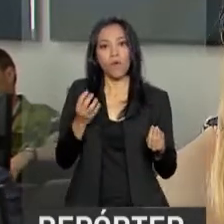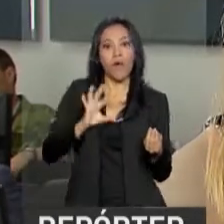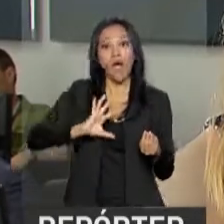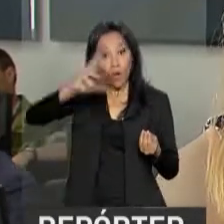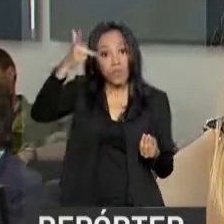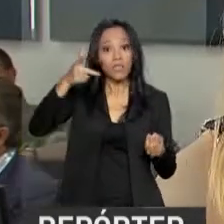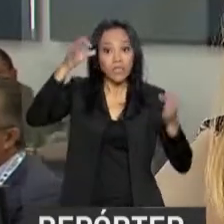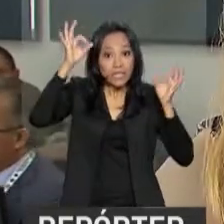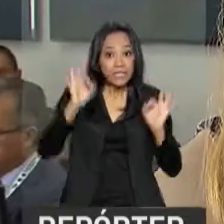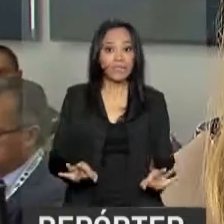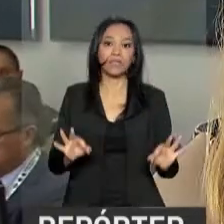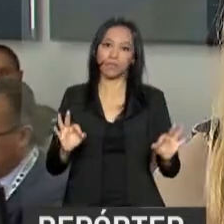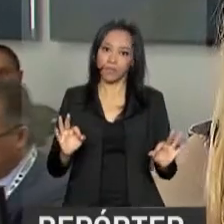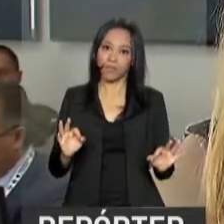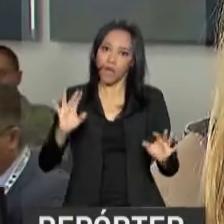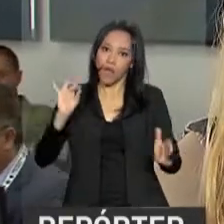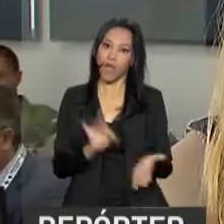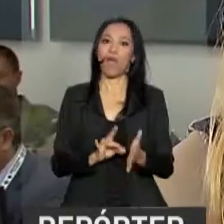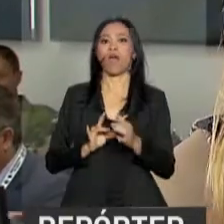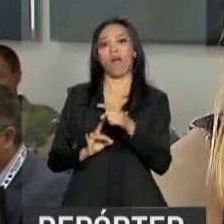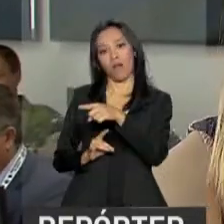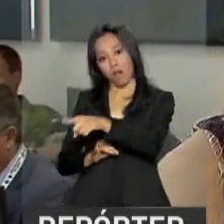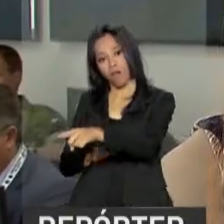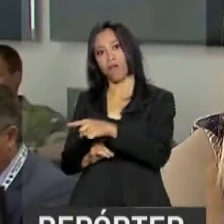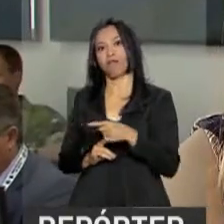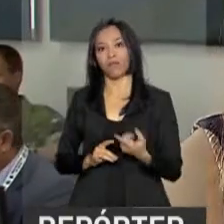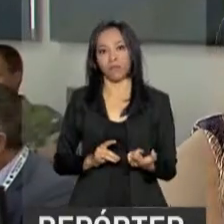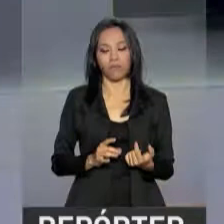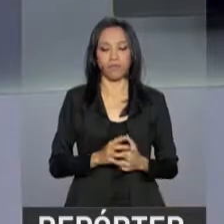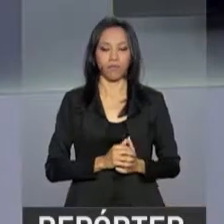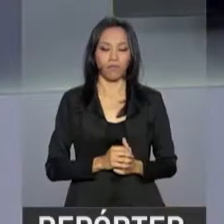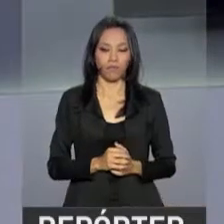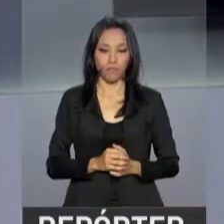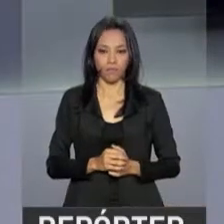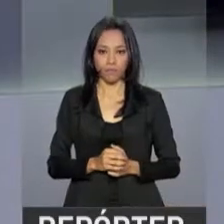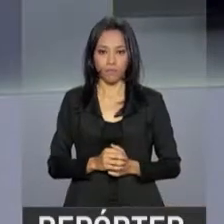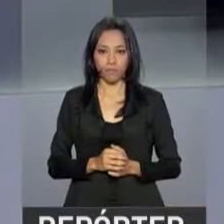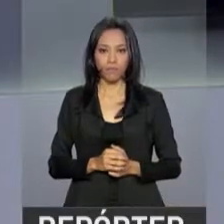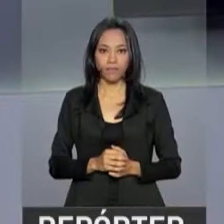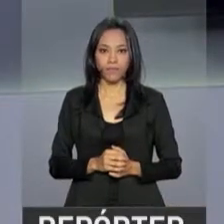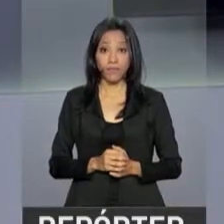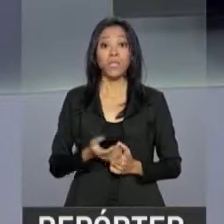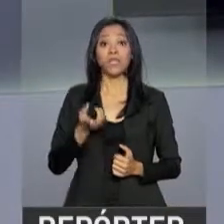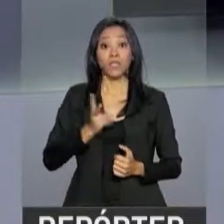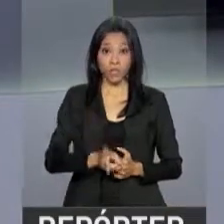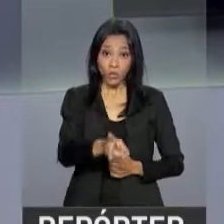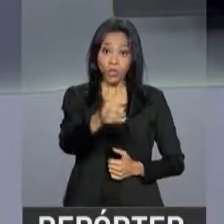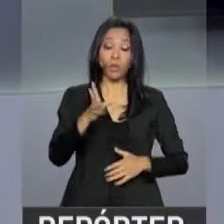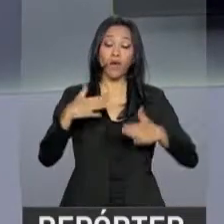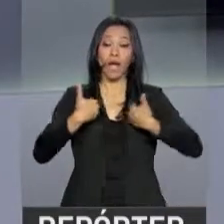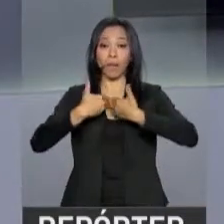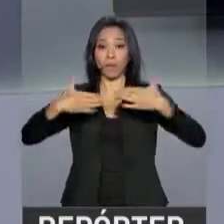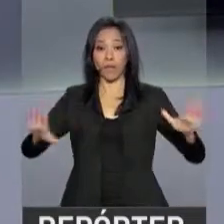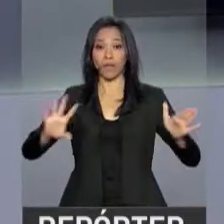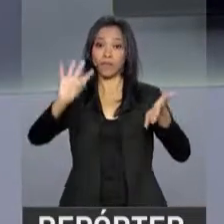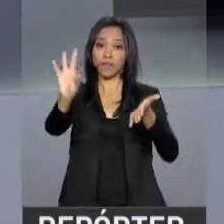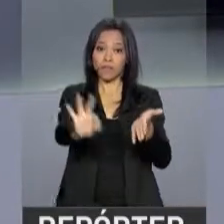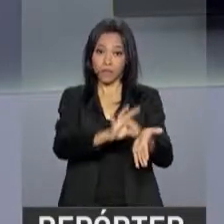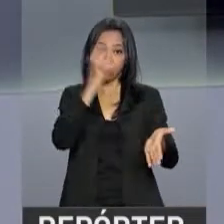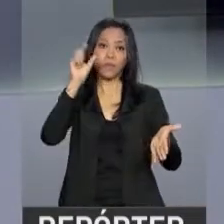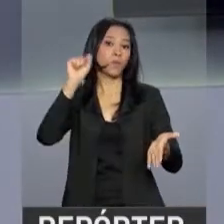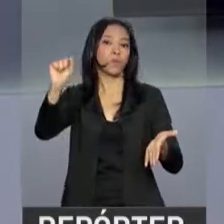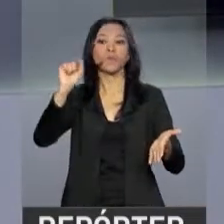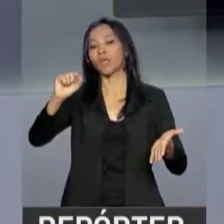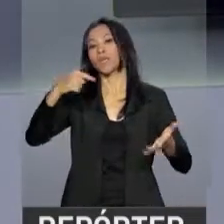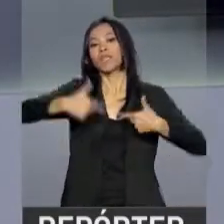se estivéssemos por exemplo nesses república central africana e continuam abertas as inscrições para